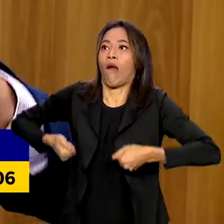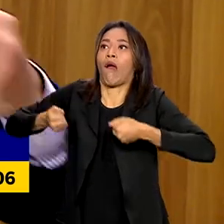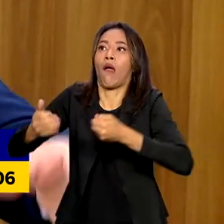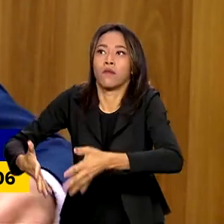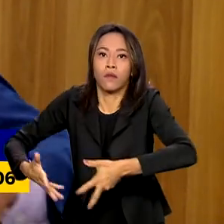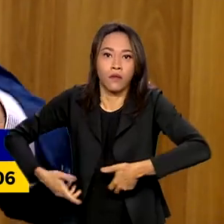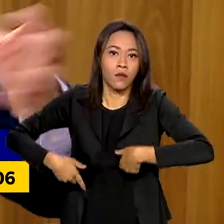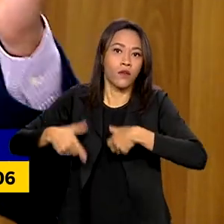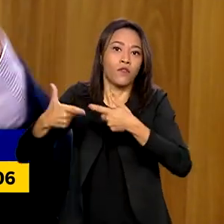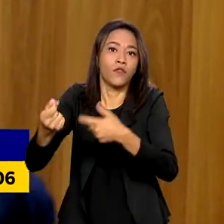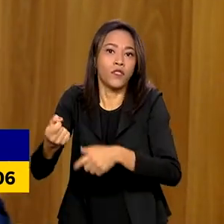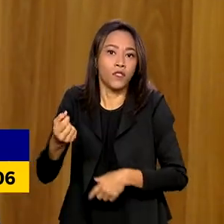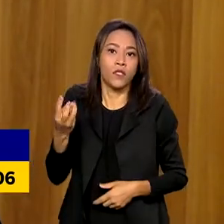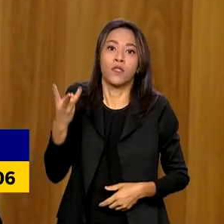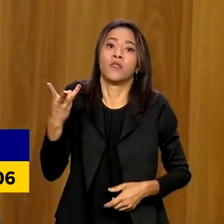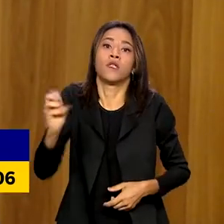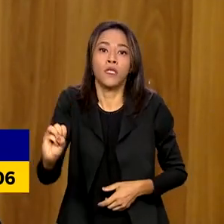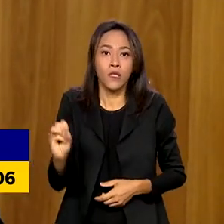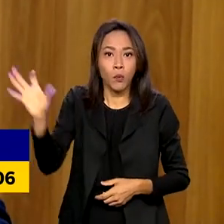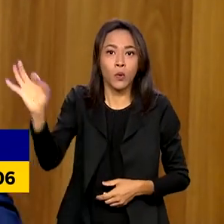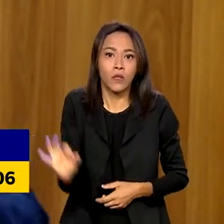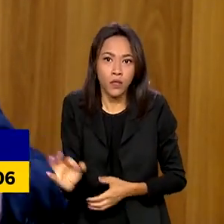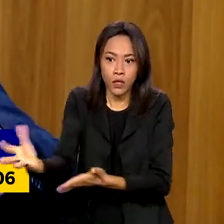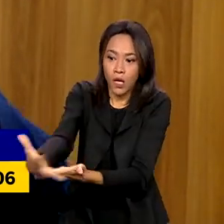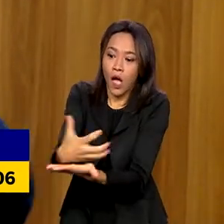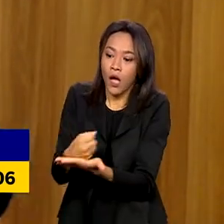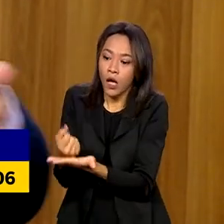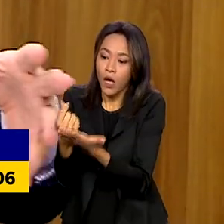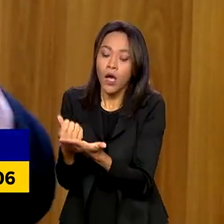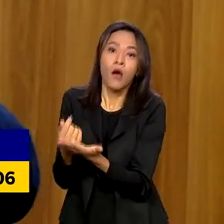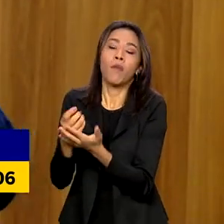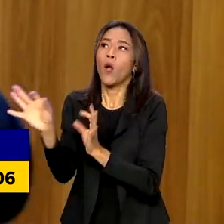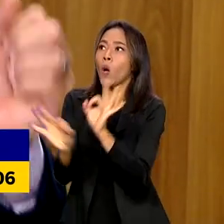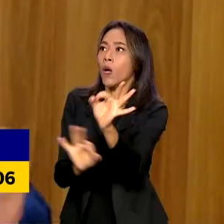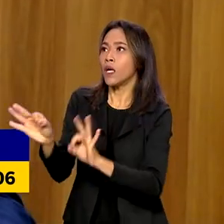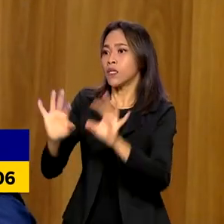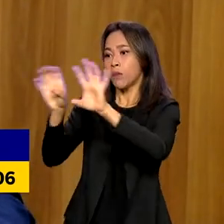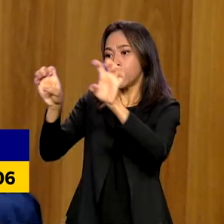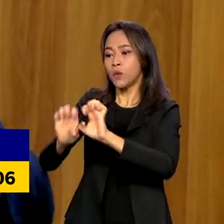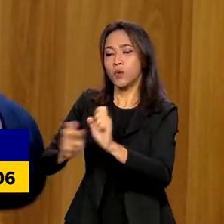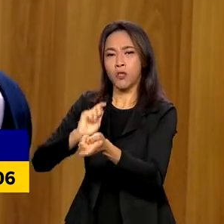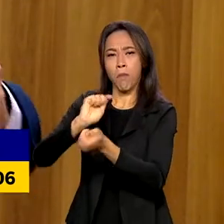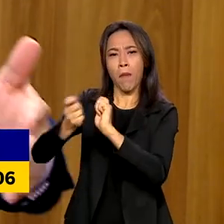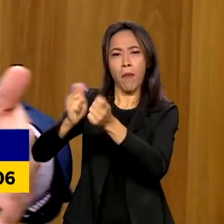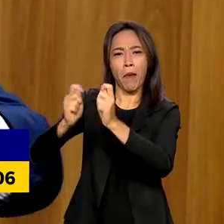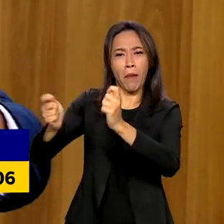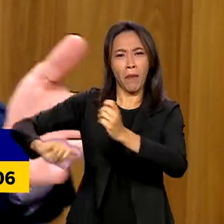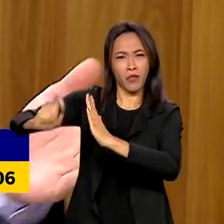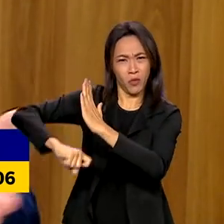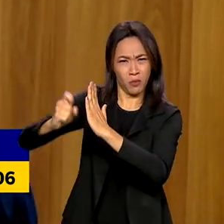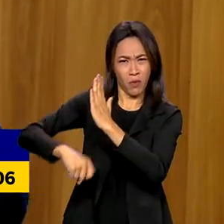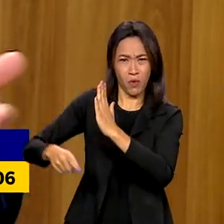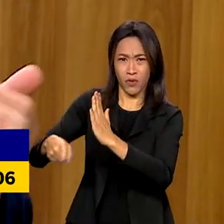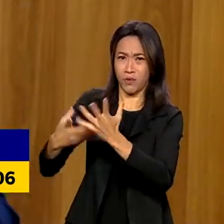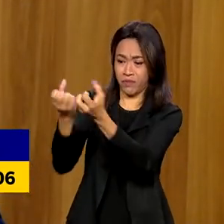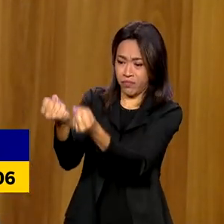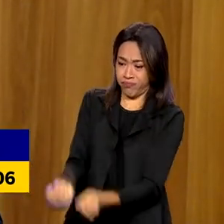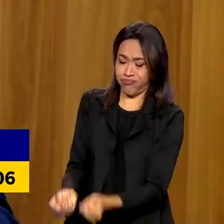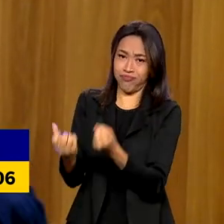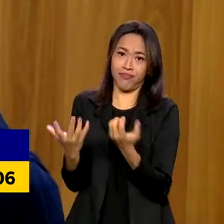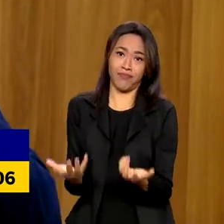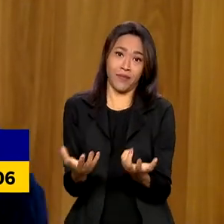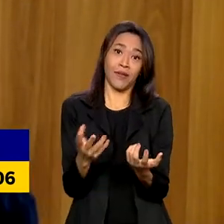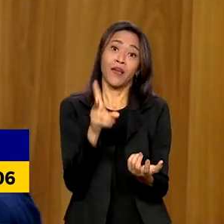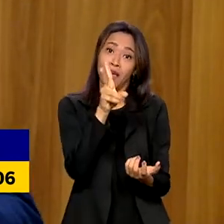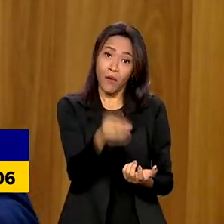20%, 30% do que arrecada para montar a estrutura de pagamento dos impostos. Aquela dificuldade que às vezes cada um de nós